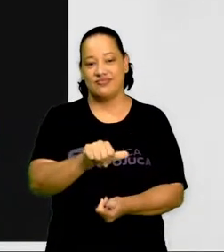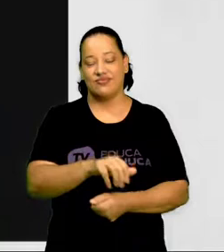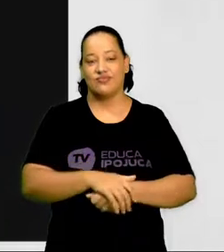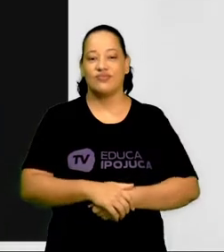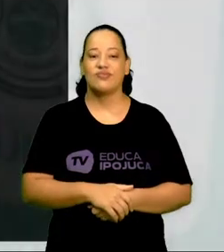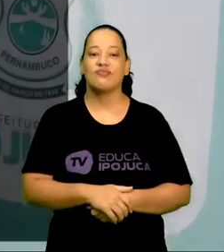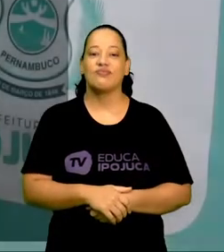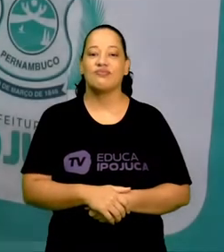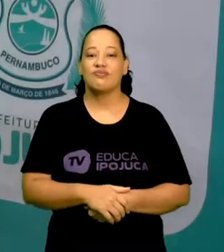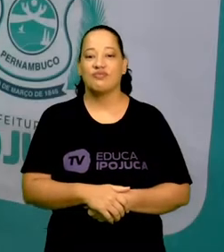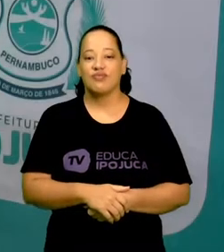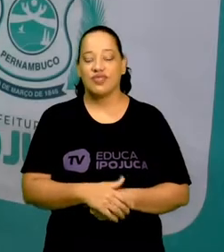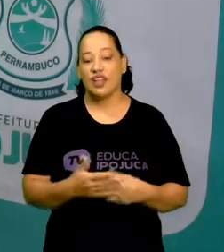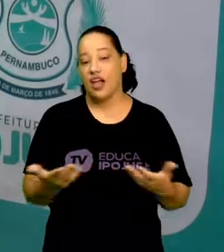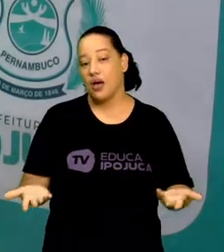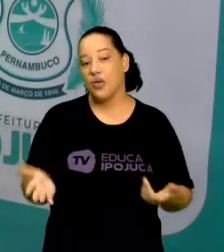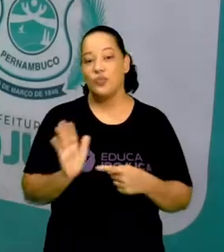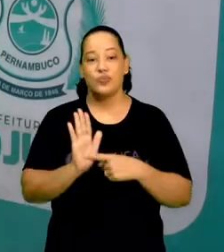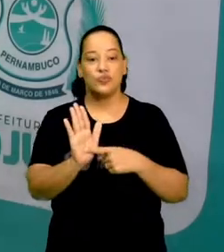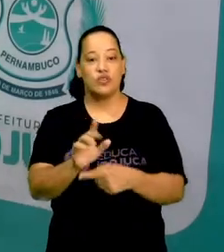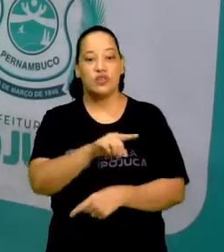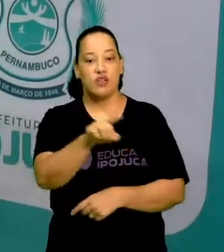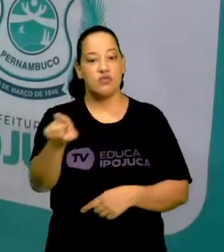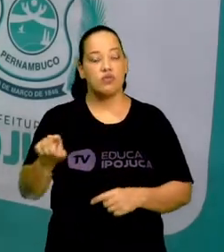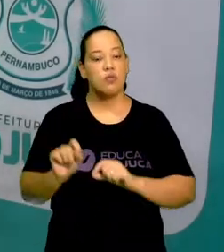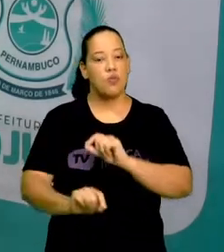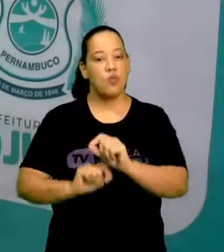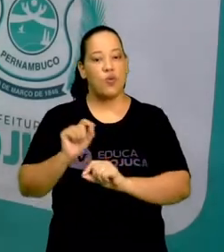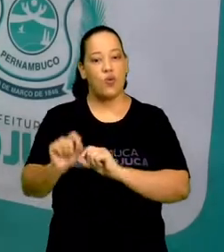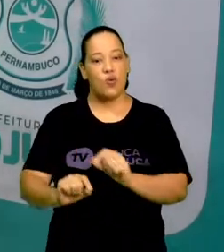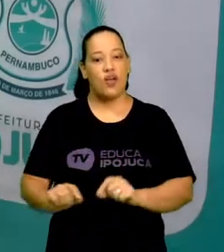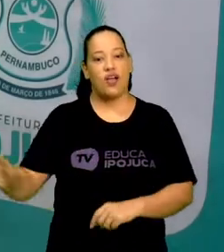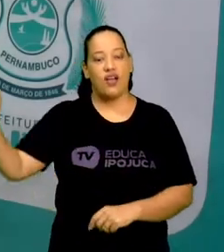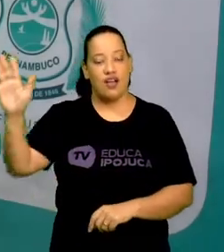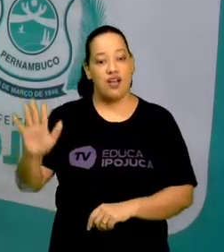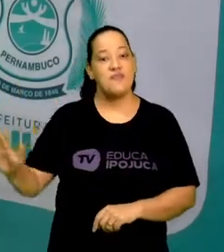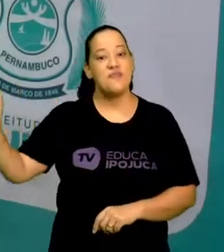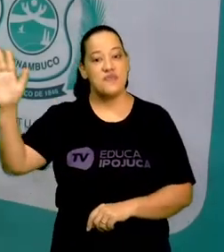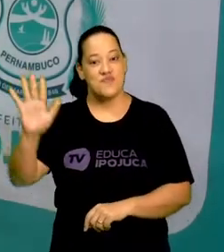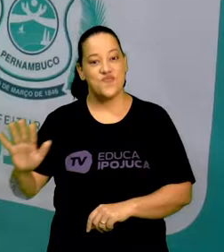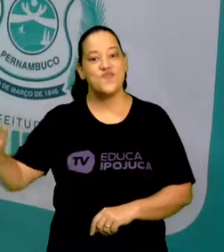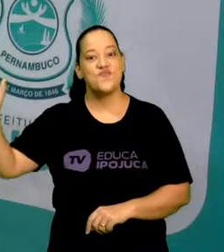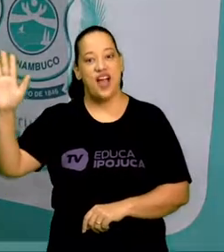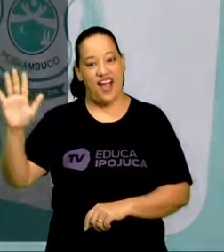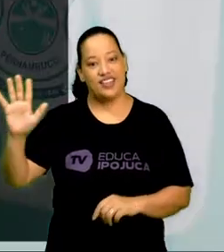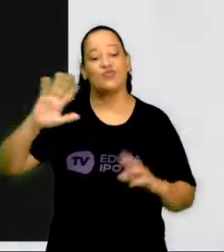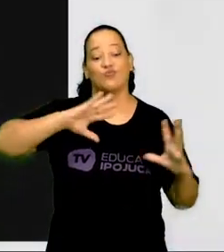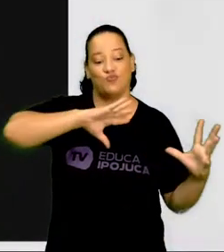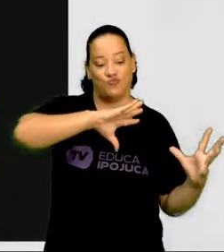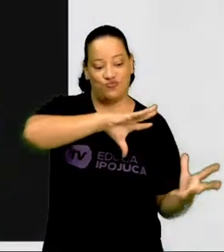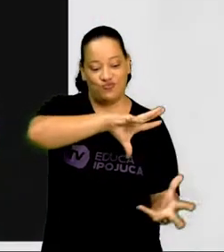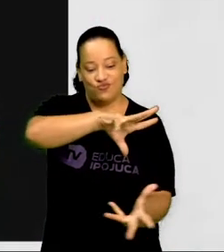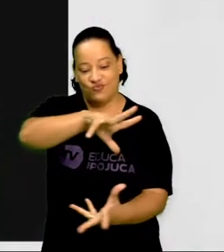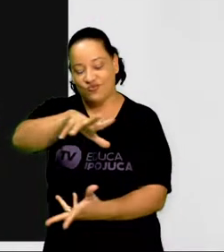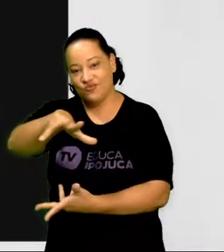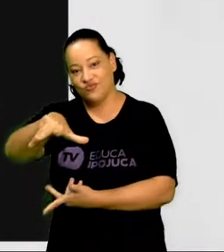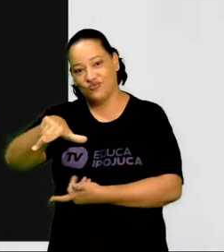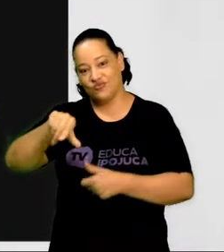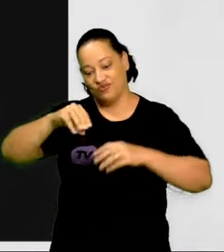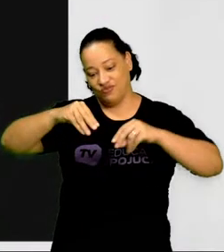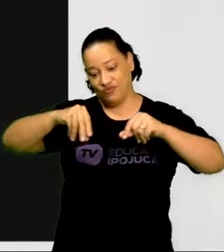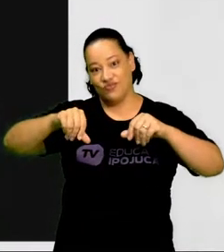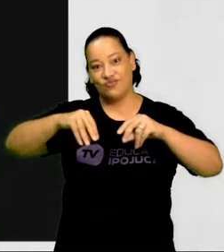E aí eu apresento para vocês agora essa linda imagem do nosso planeta Terra, né, contendo